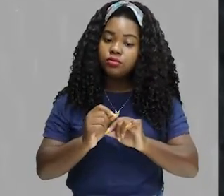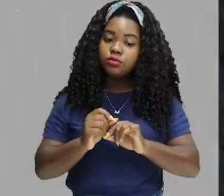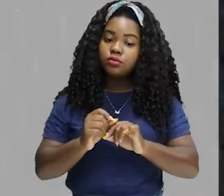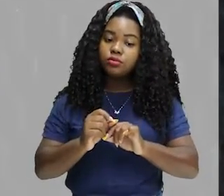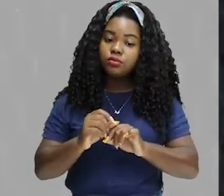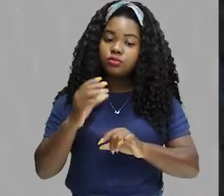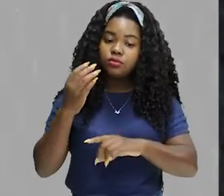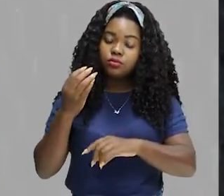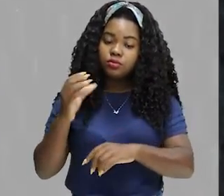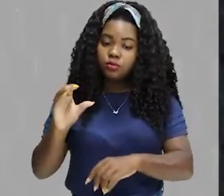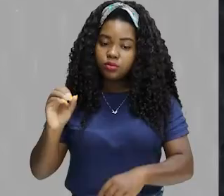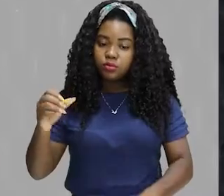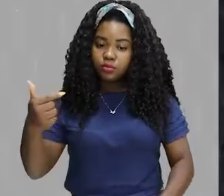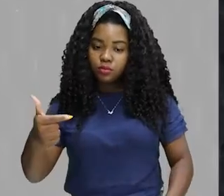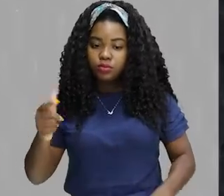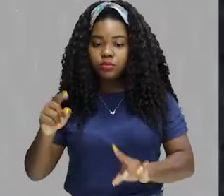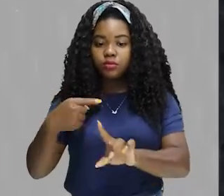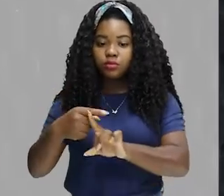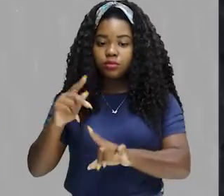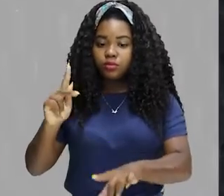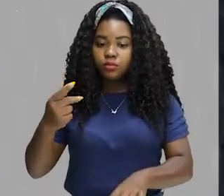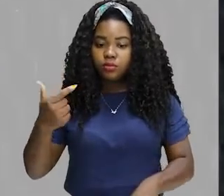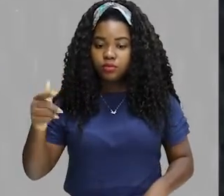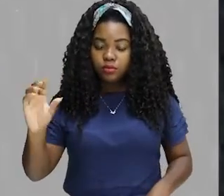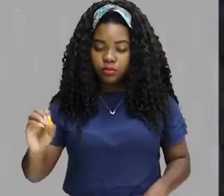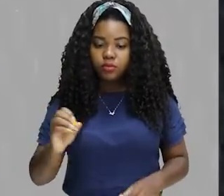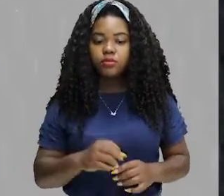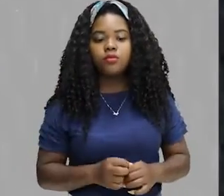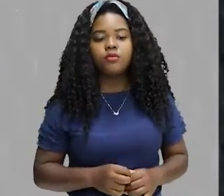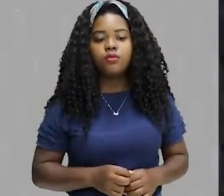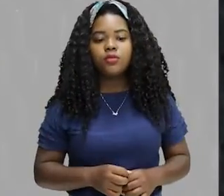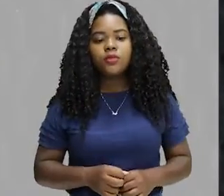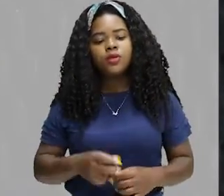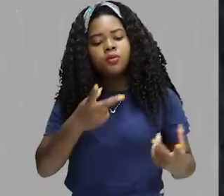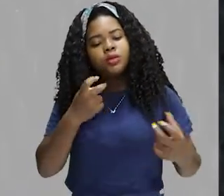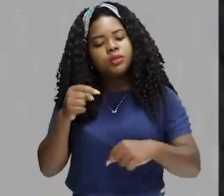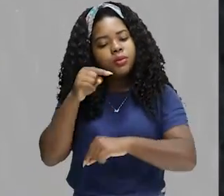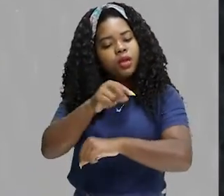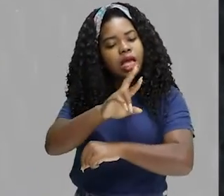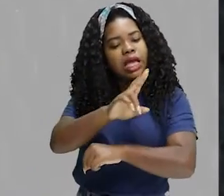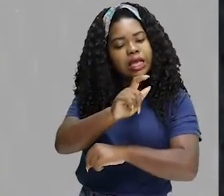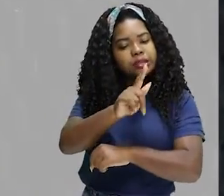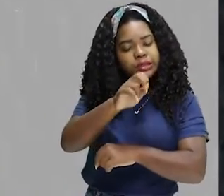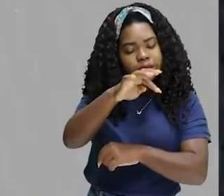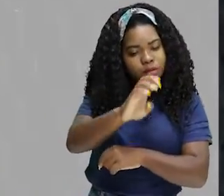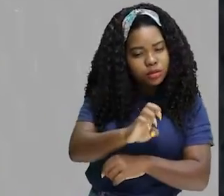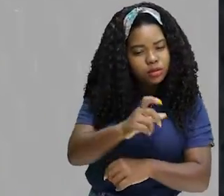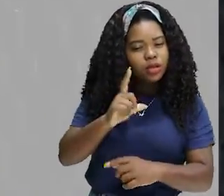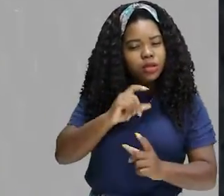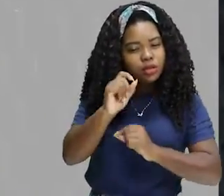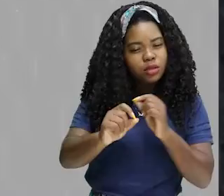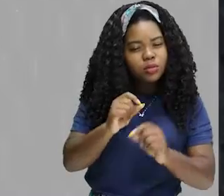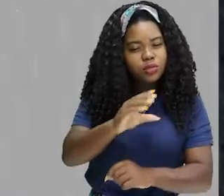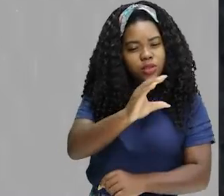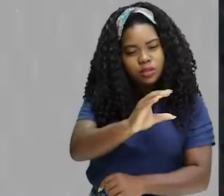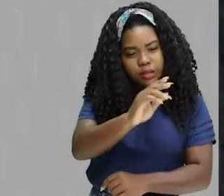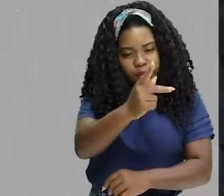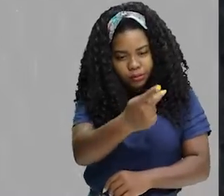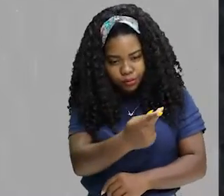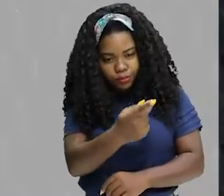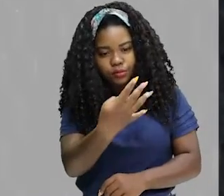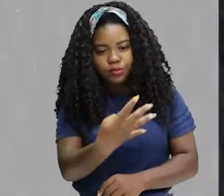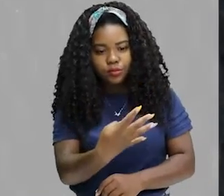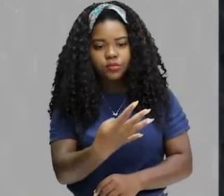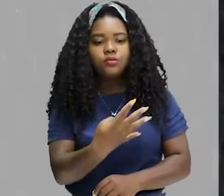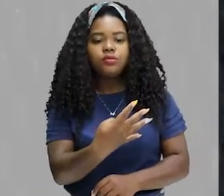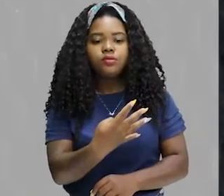água. Olhando no lado do reagente, olha só, eu tenho um átomo de carbono, um C, eu tenho 2